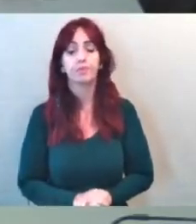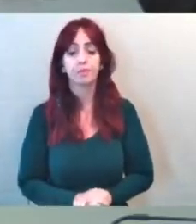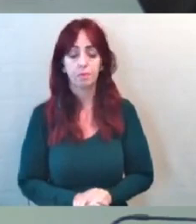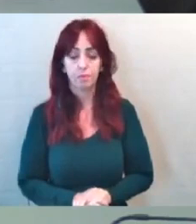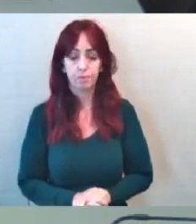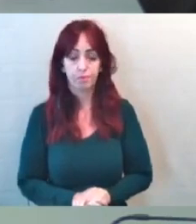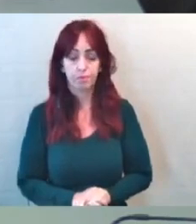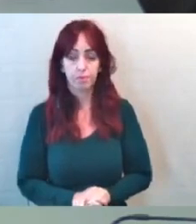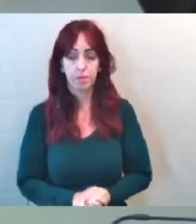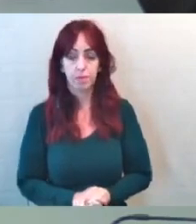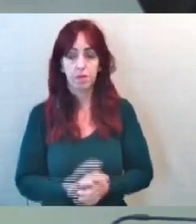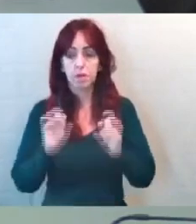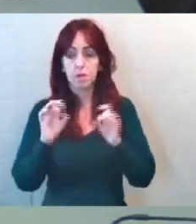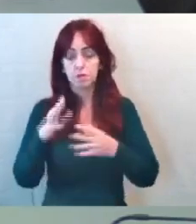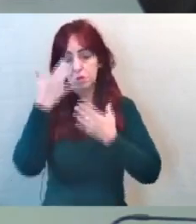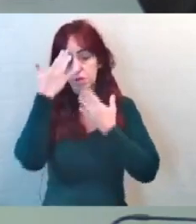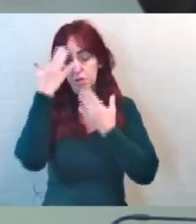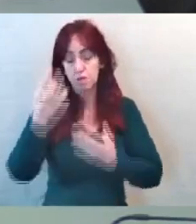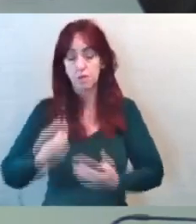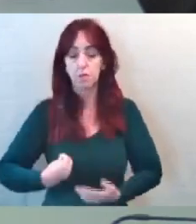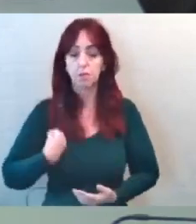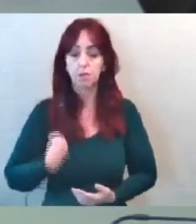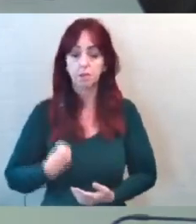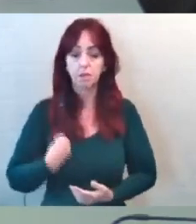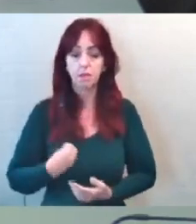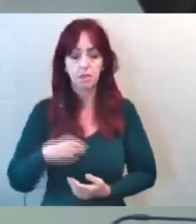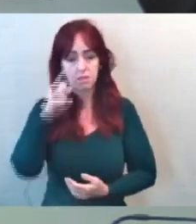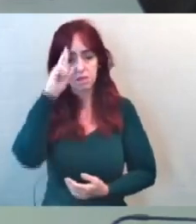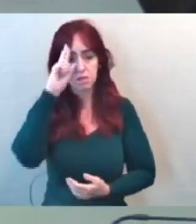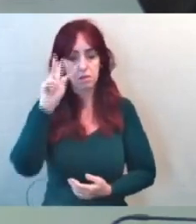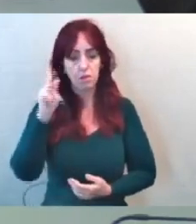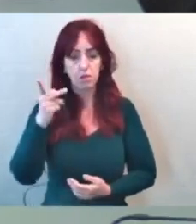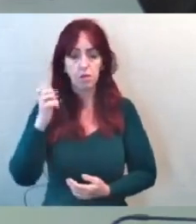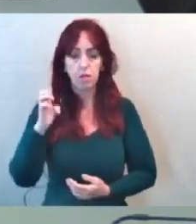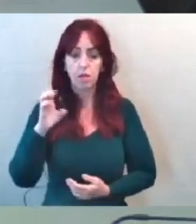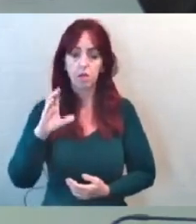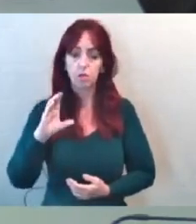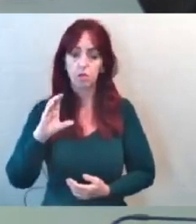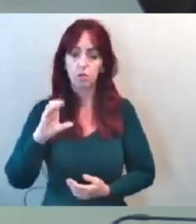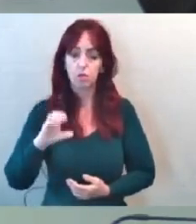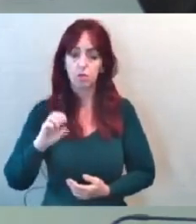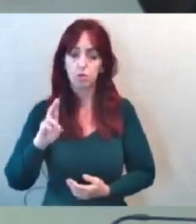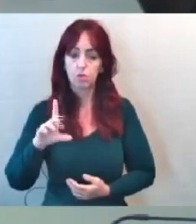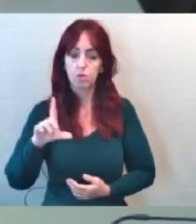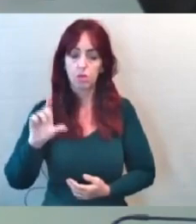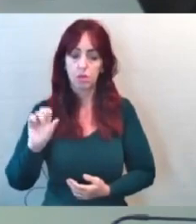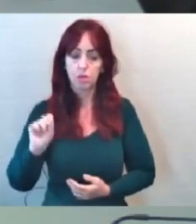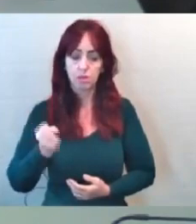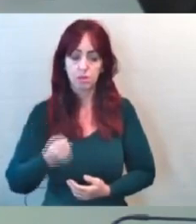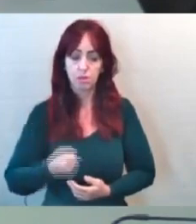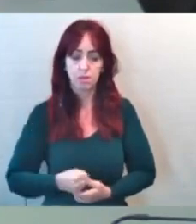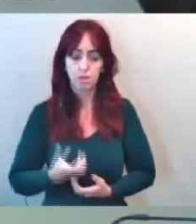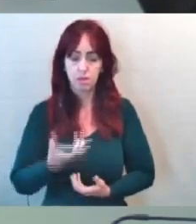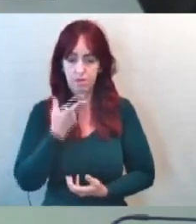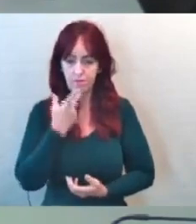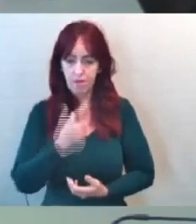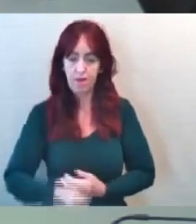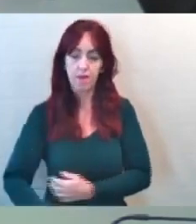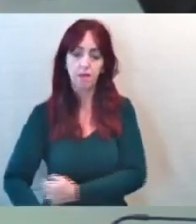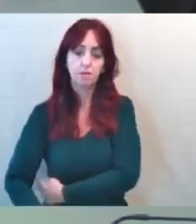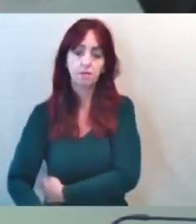Só agradecer a presença, parece que o doutor Hércules Guerra quer falar. Doutora Hércules, desculpa, o senhor vai falar agora, com a